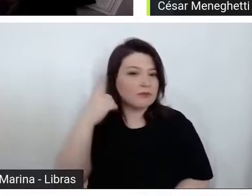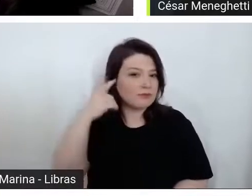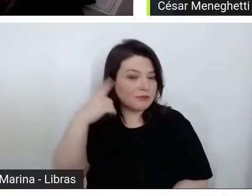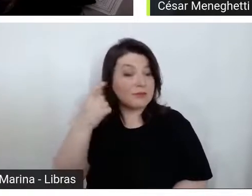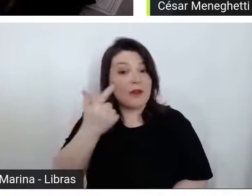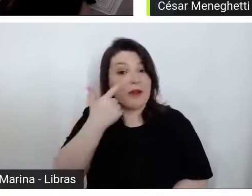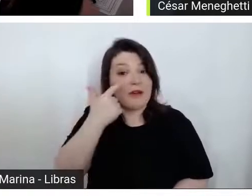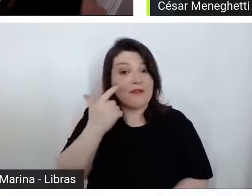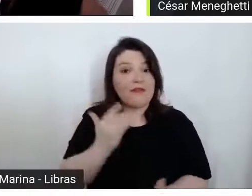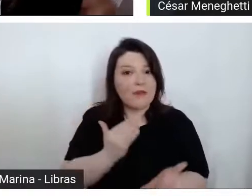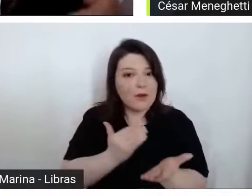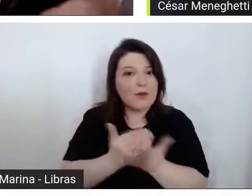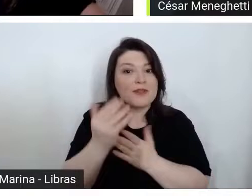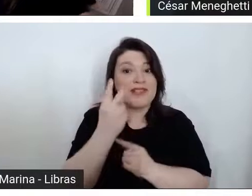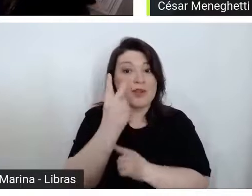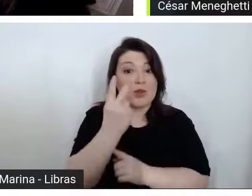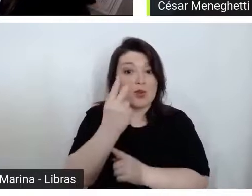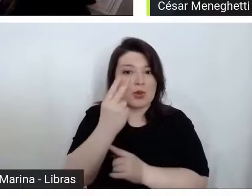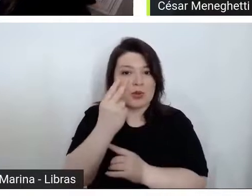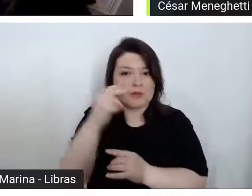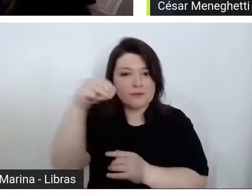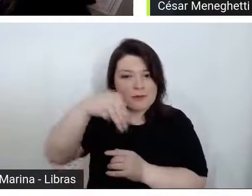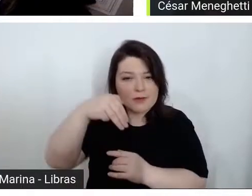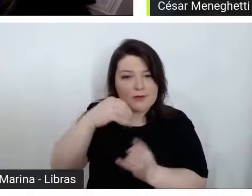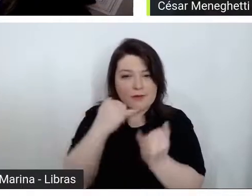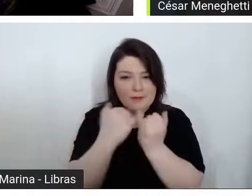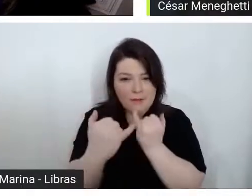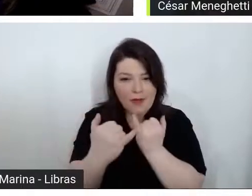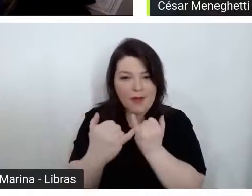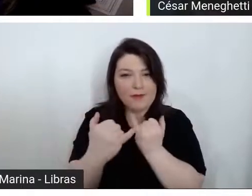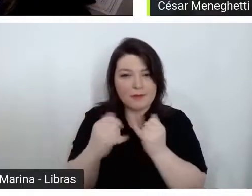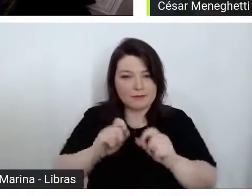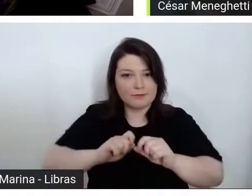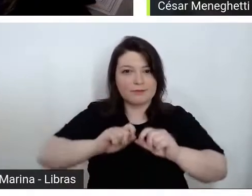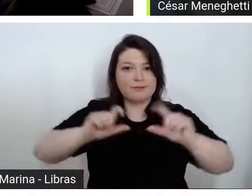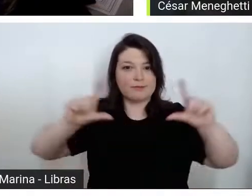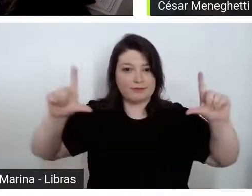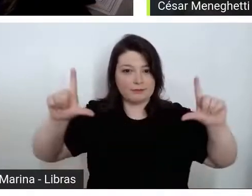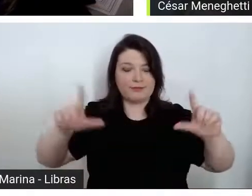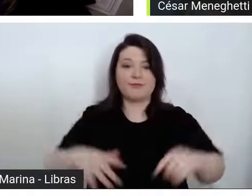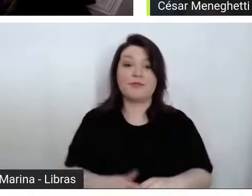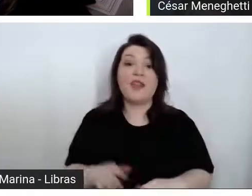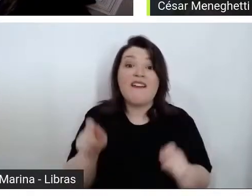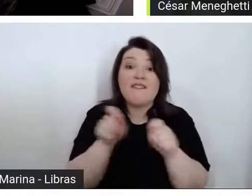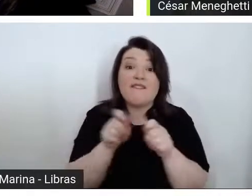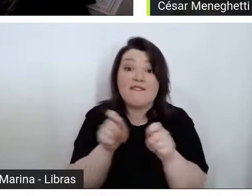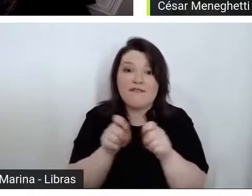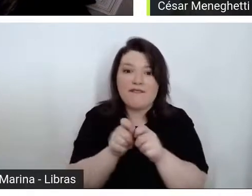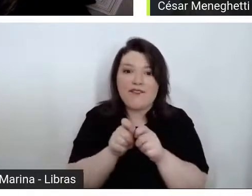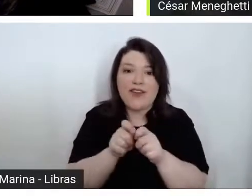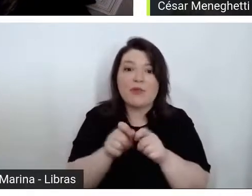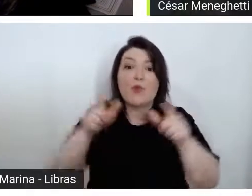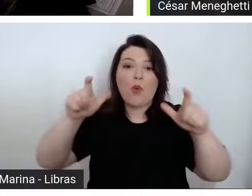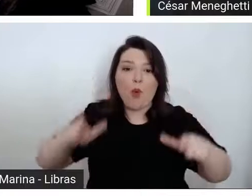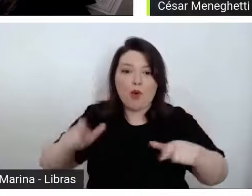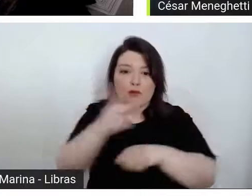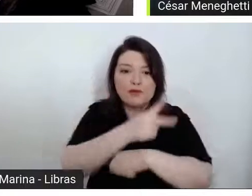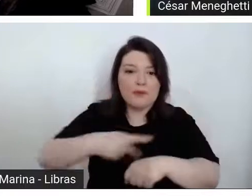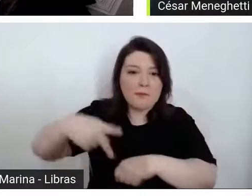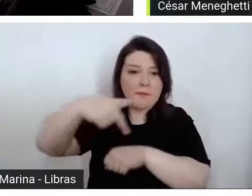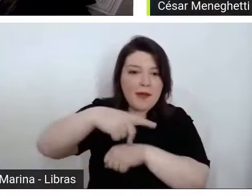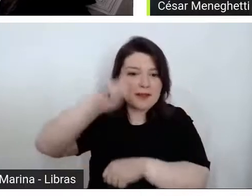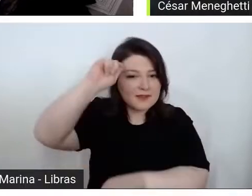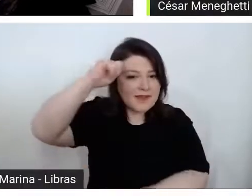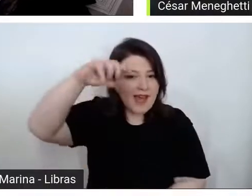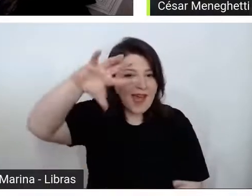de 2 minutos e meio em tela cheia com som. Foi feito na África, no país chamado Níger. E o Níger não